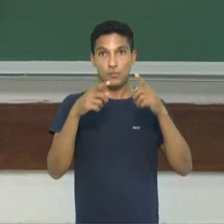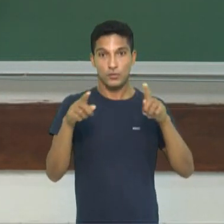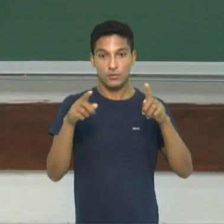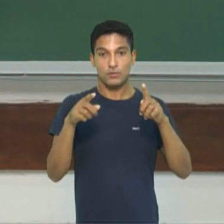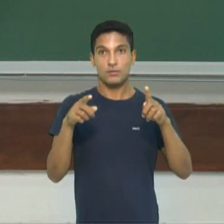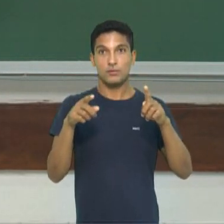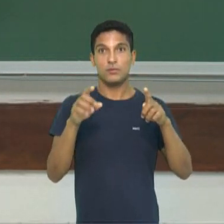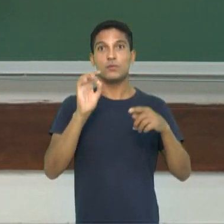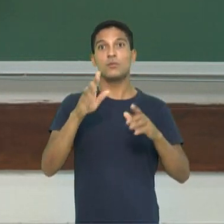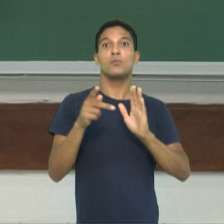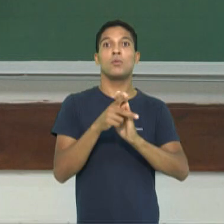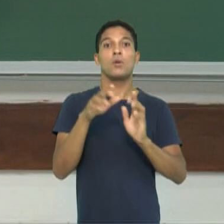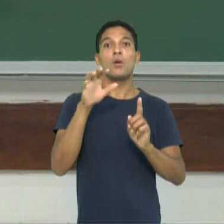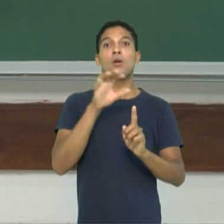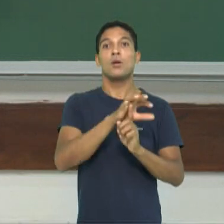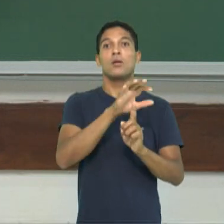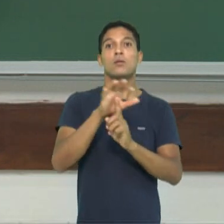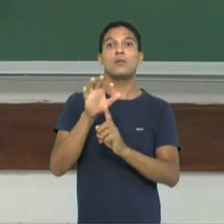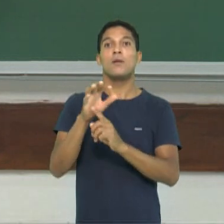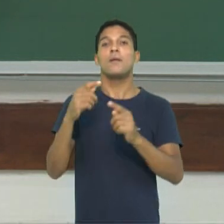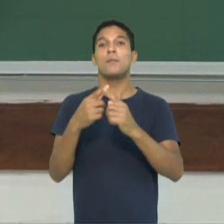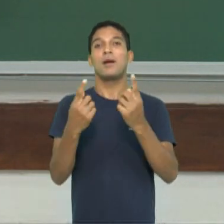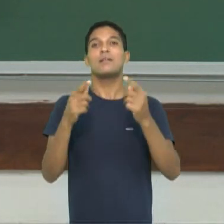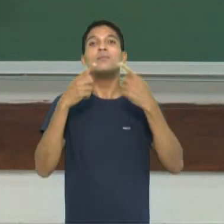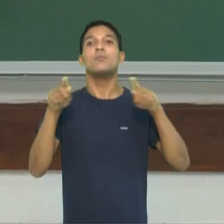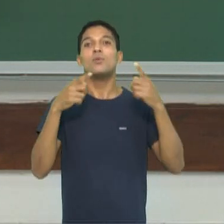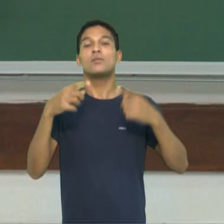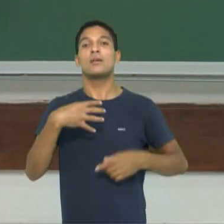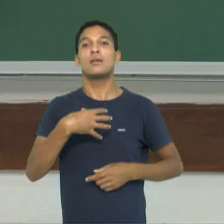o sentimento que ele colocou ali naquela obra.